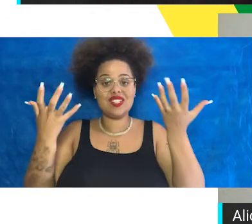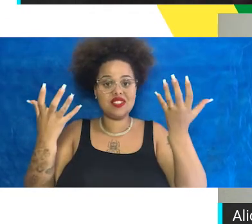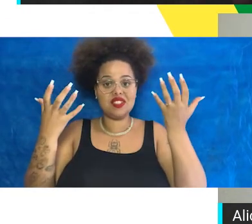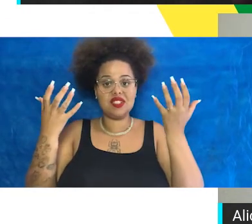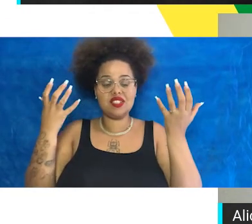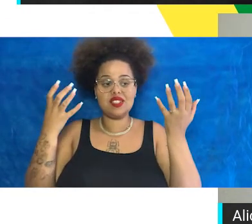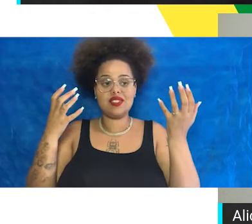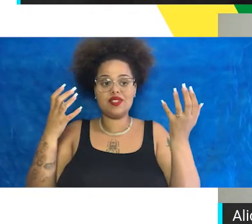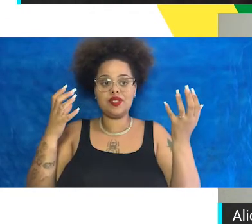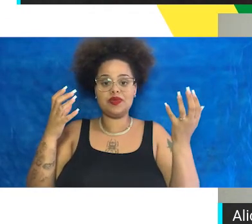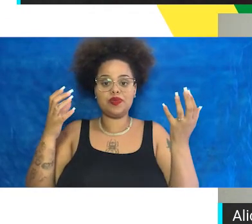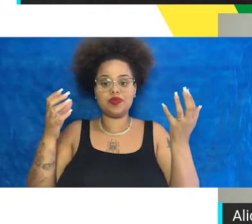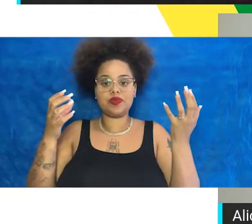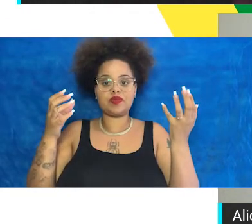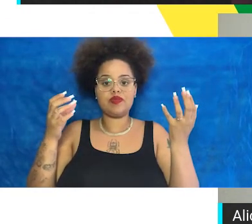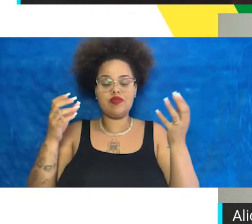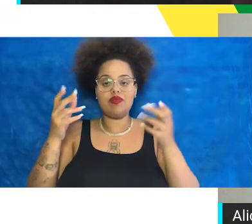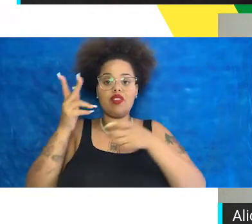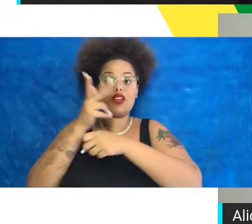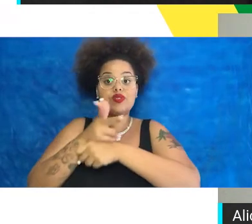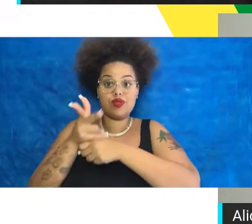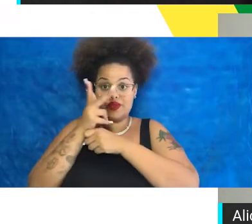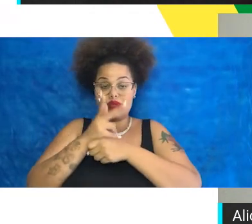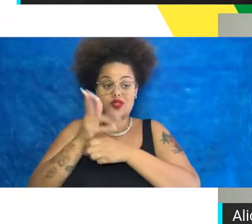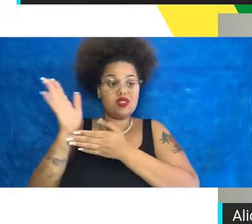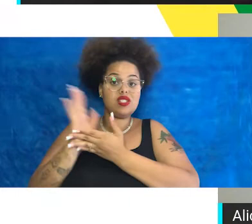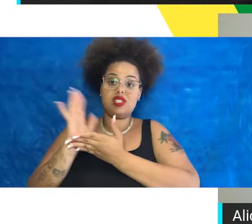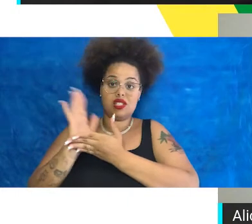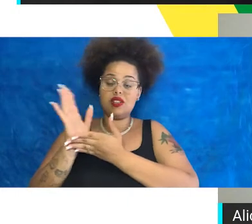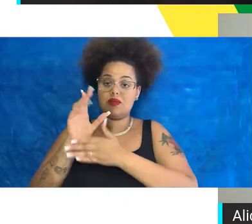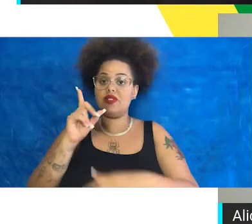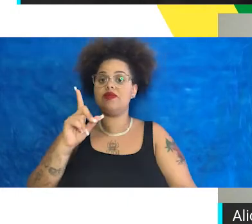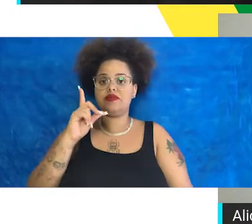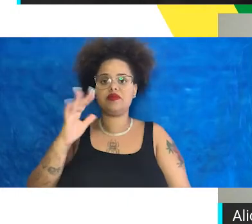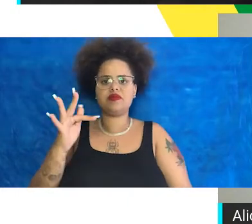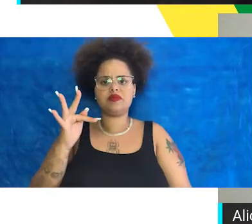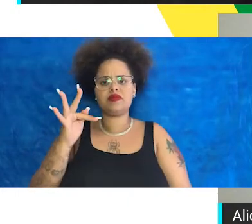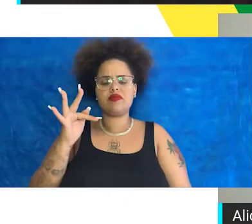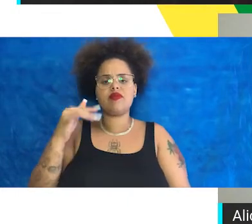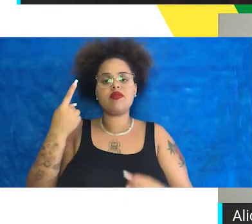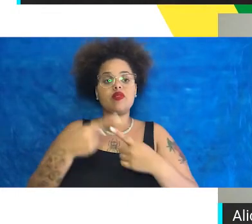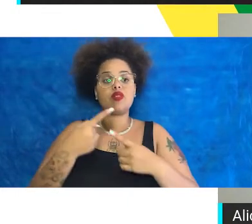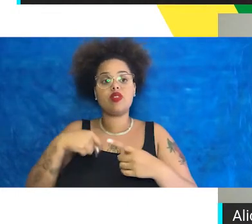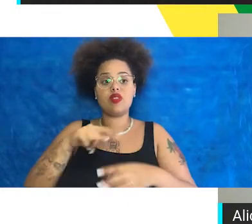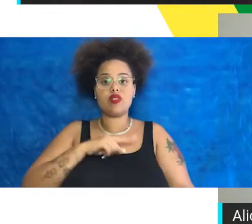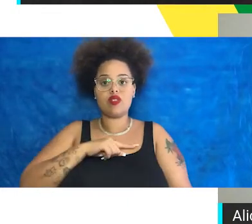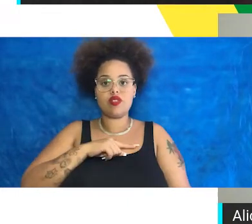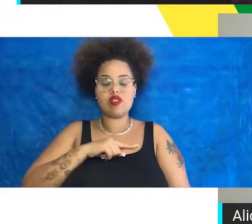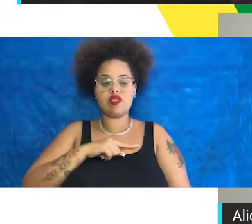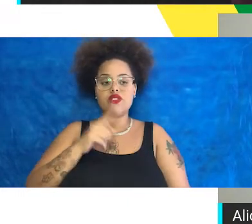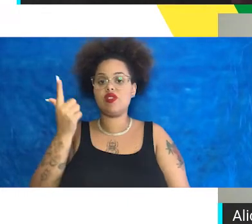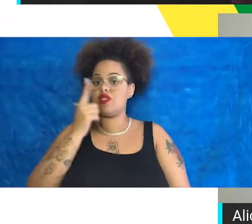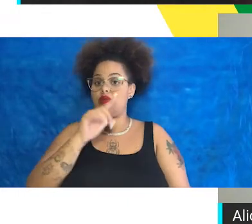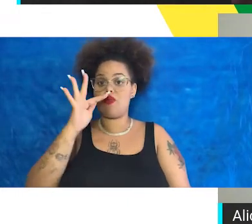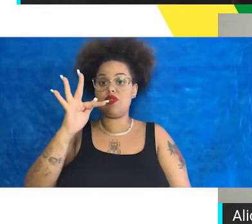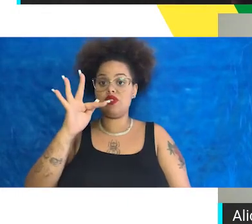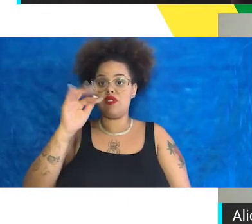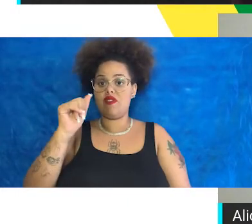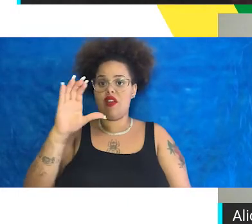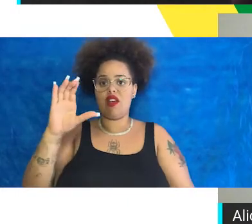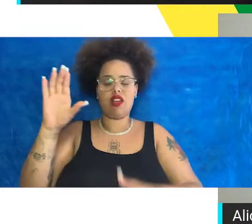realizadoras de audiovisual de cinema aqui do Distrito Federal, porque nós contamos com o fomento do